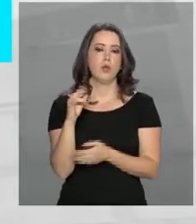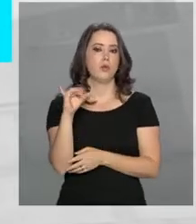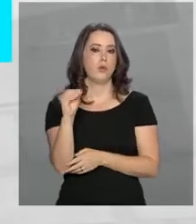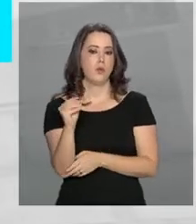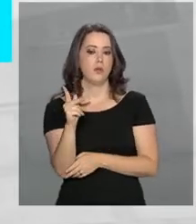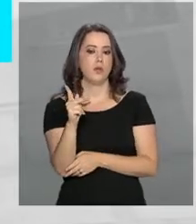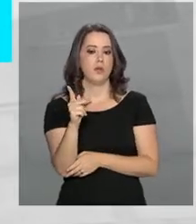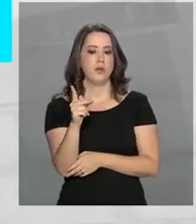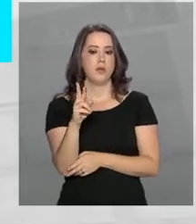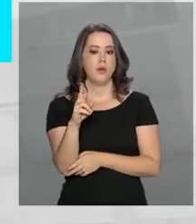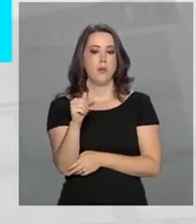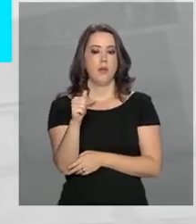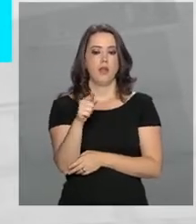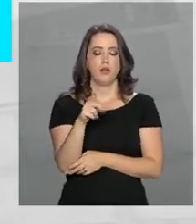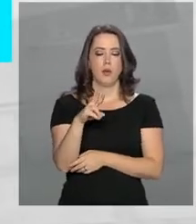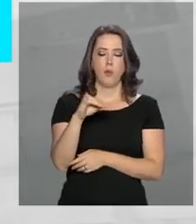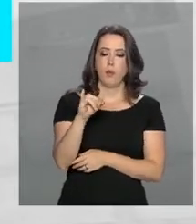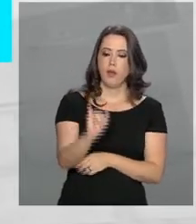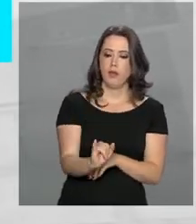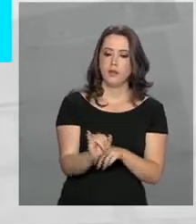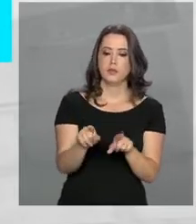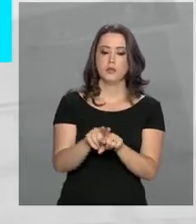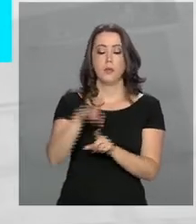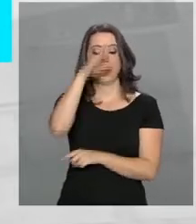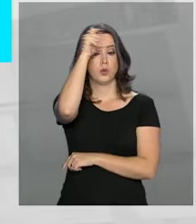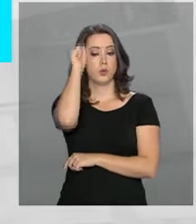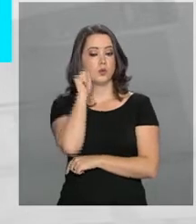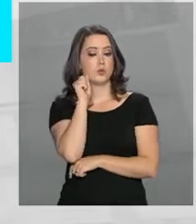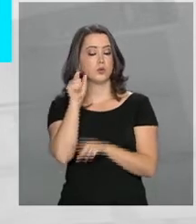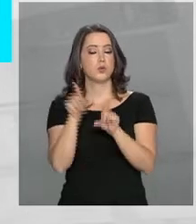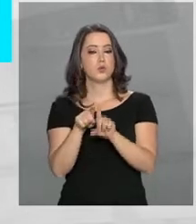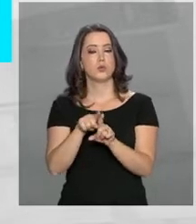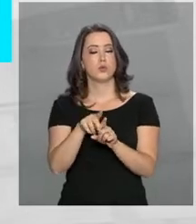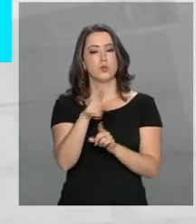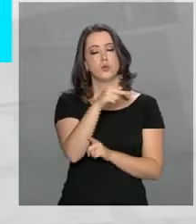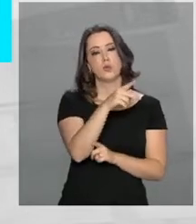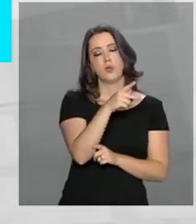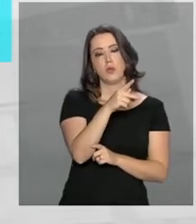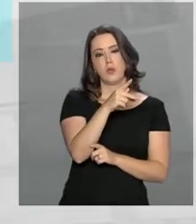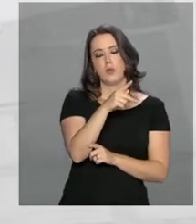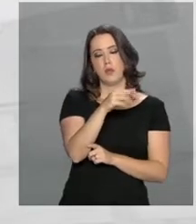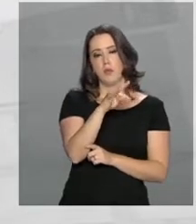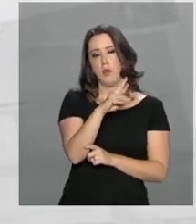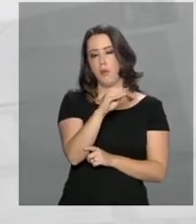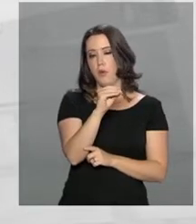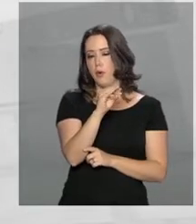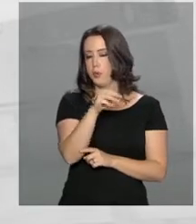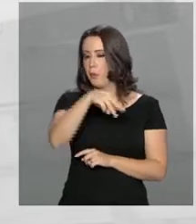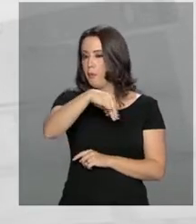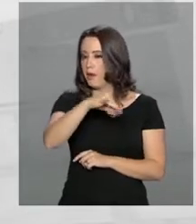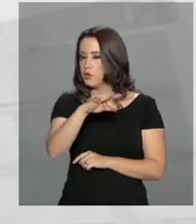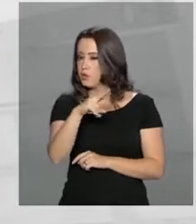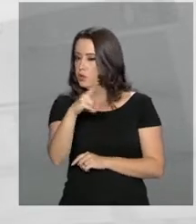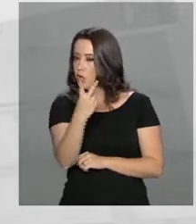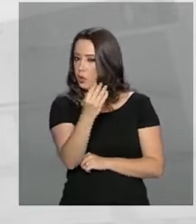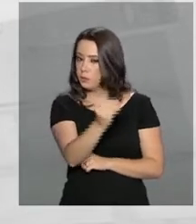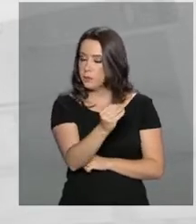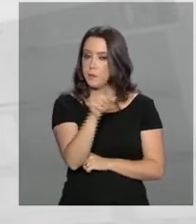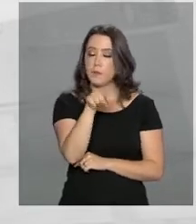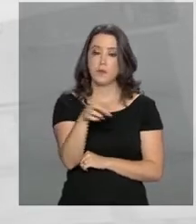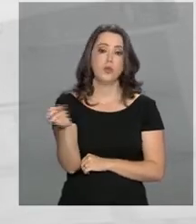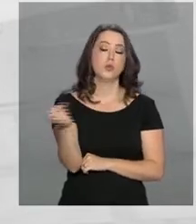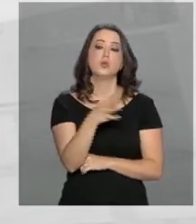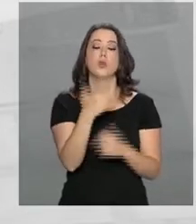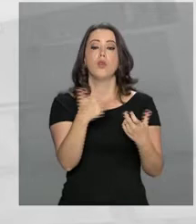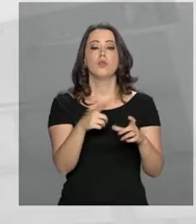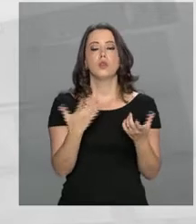Paraguai, entre Porto Murtinho, no Mato Grosso do Sul, e Carmelo Peralta, no Paraguai. A ponte em Mato Grosso do Sul vai abrir um novo